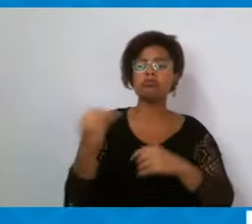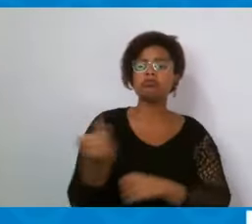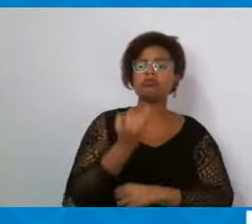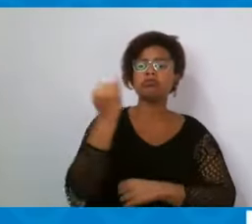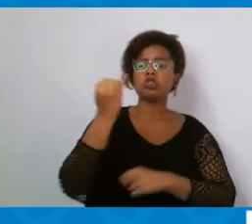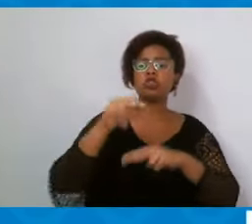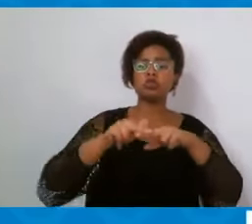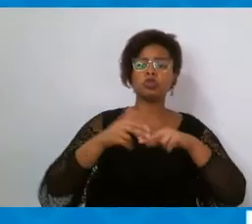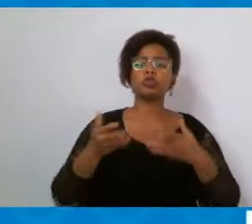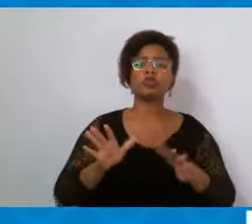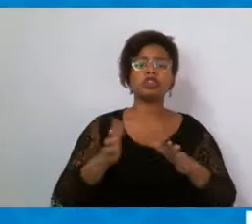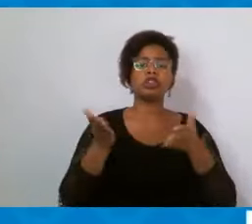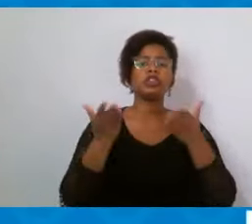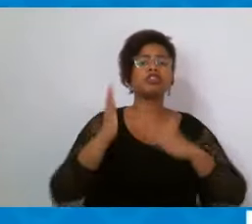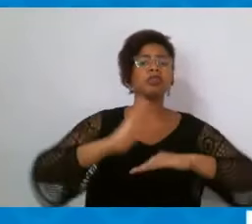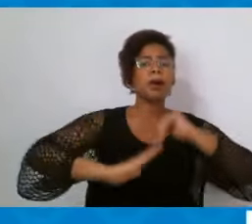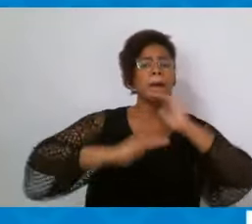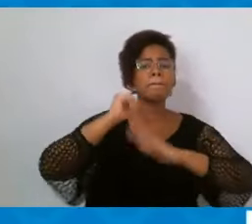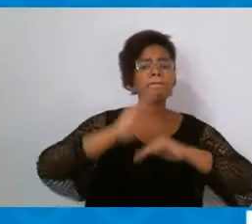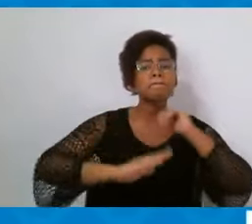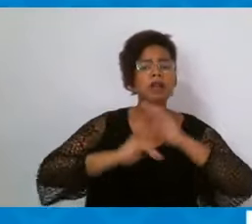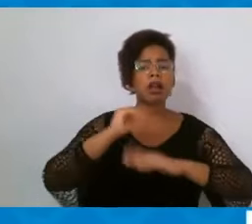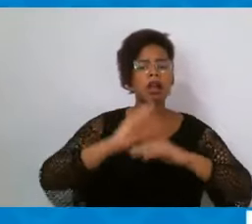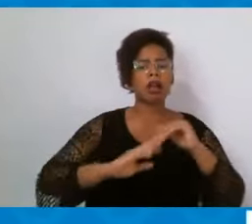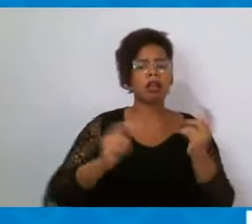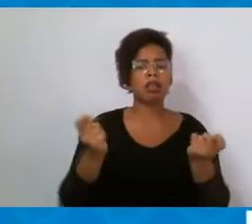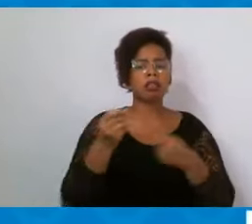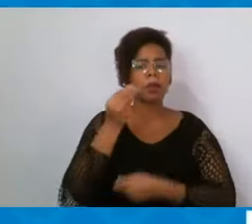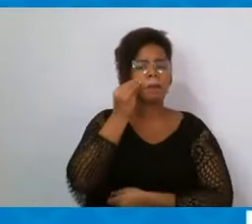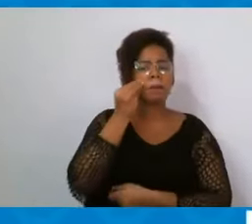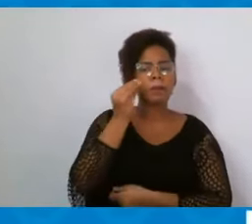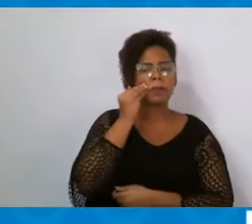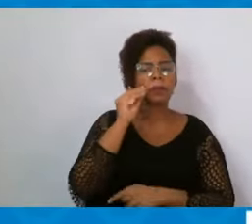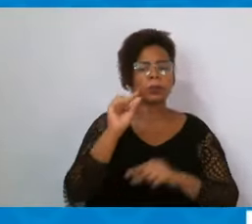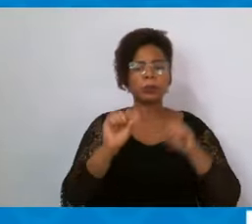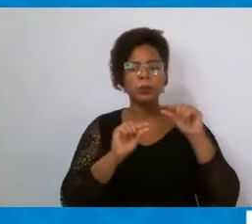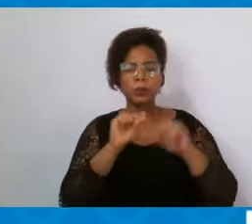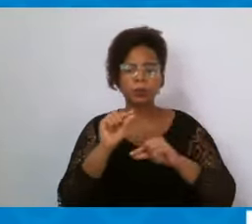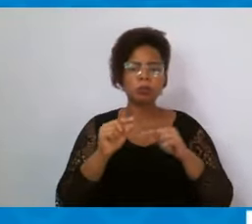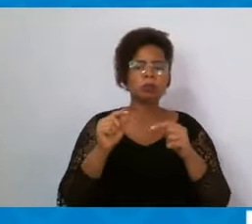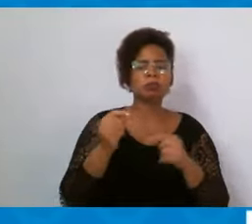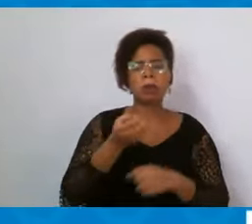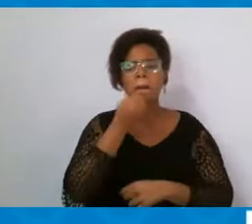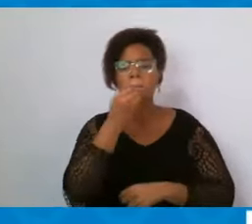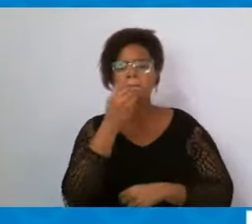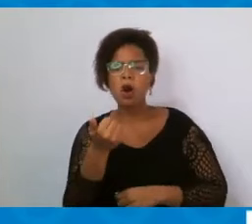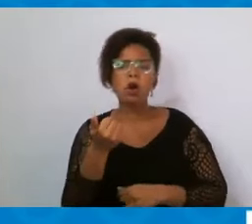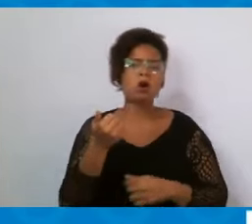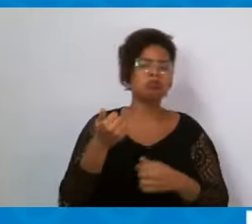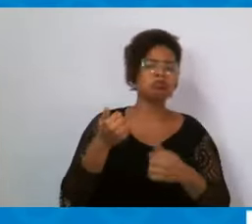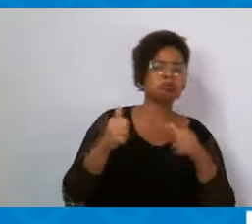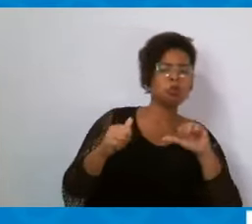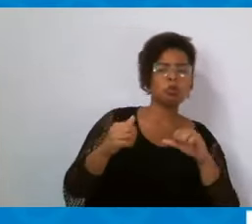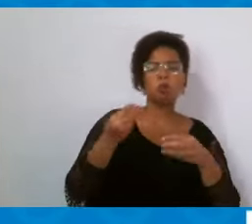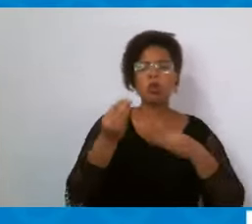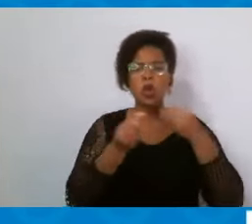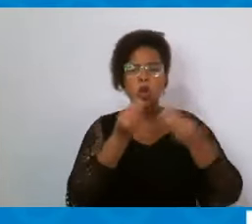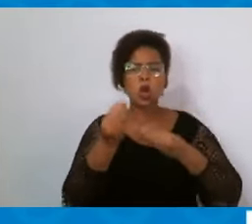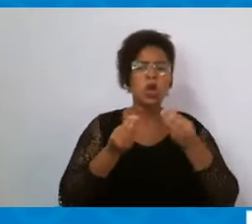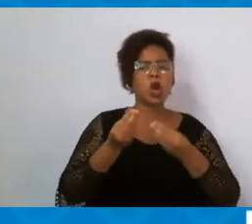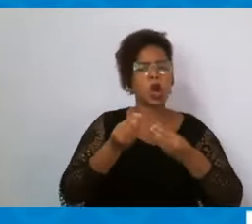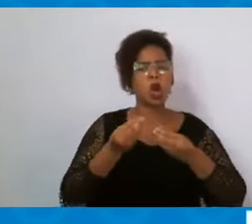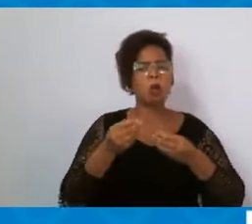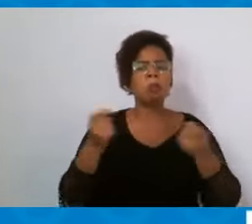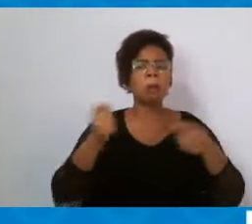porque na prática é onde você consegue testar de fato o que funciona, o que não funciona, o que é bom, o que é ruim. Você consegue saber de fato onde